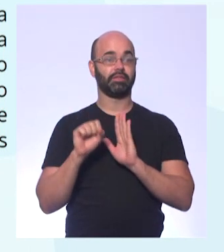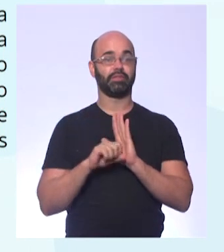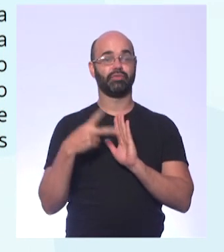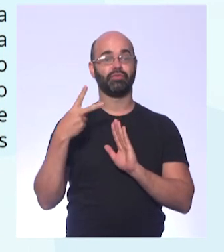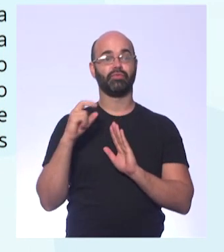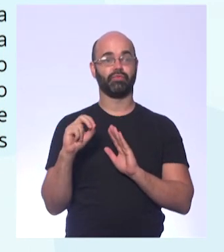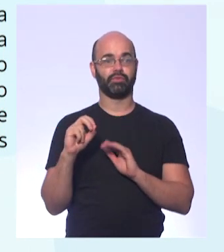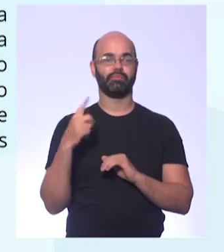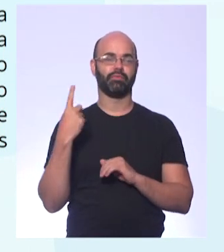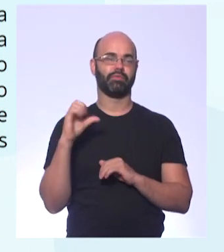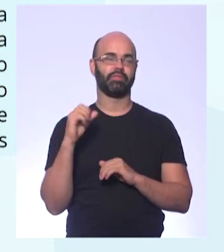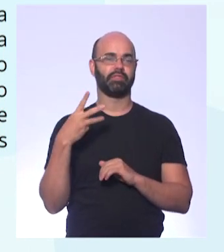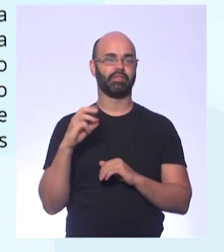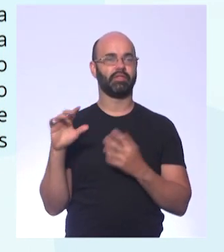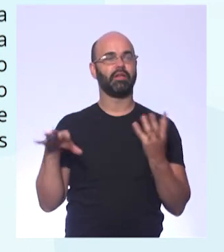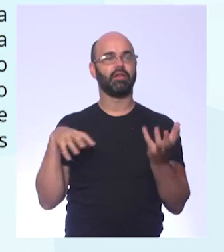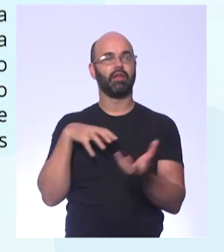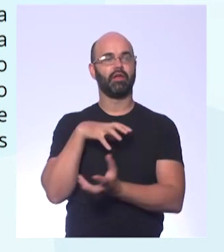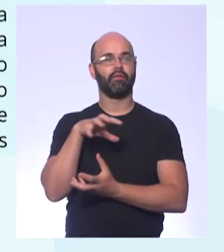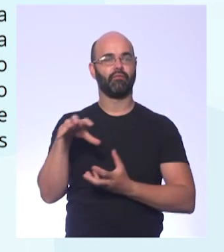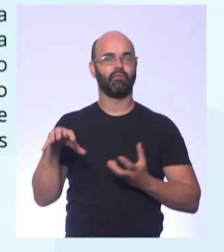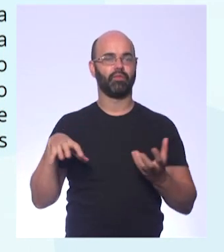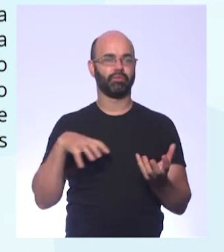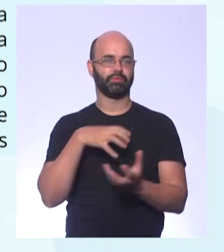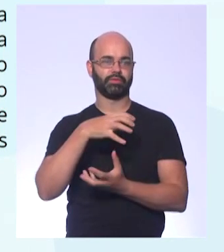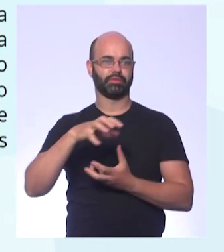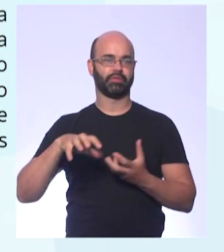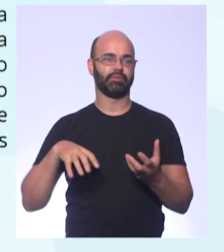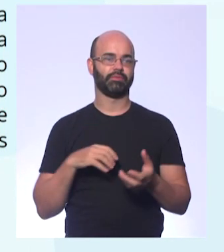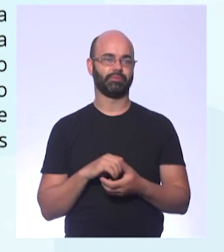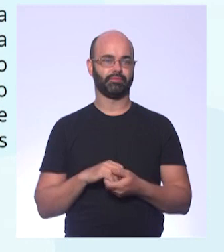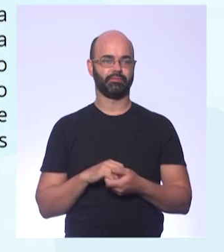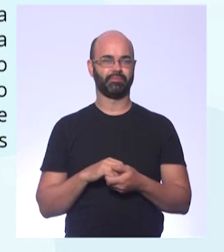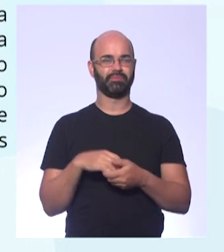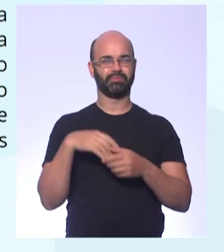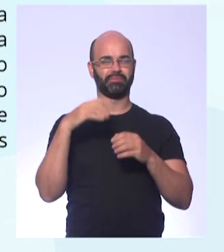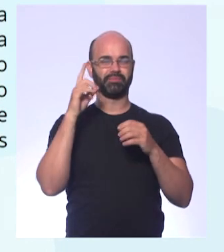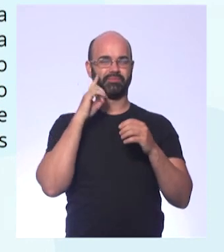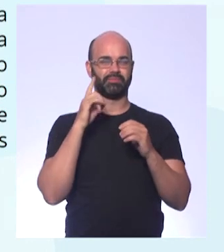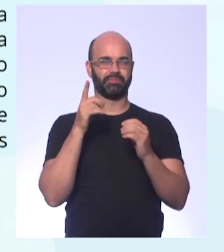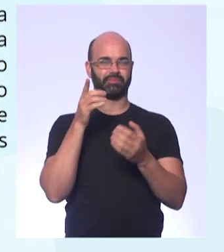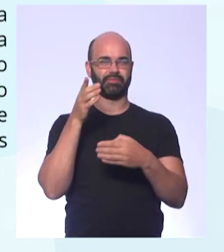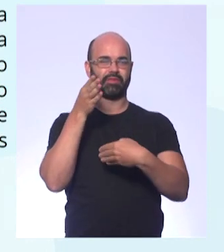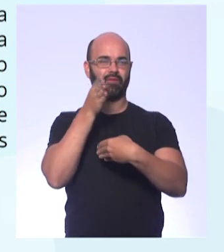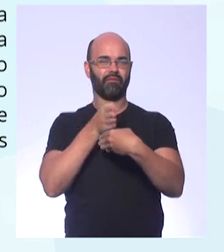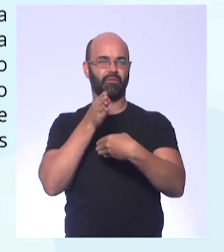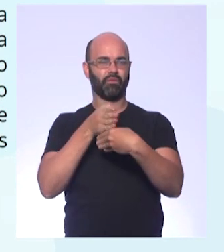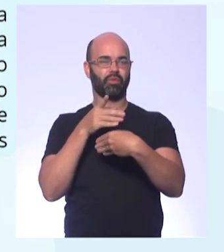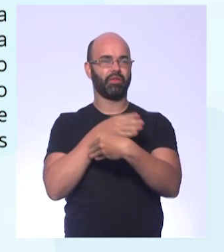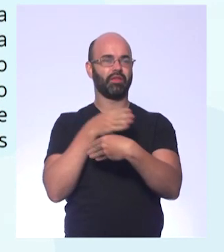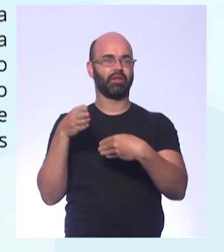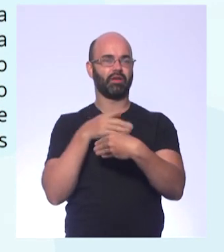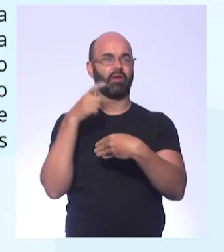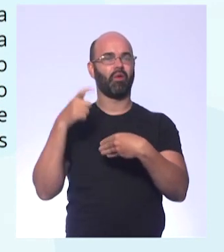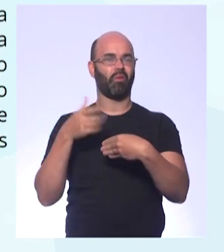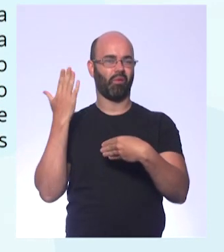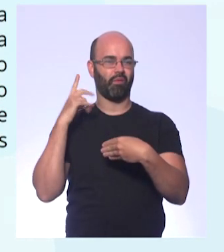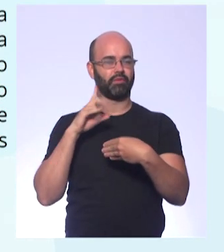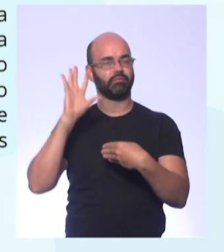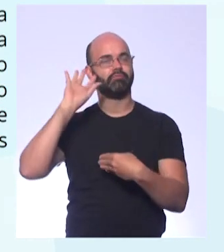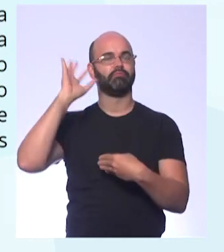de 1930, foram solucionadas as questões de fronteira que ainda se mantinham. Optando